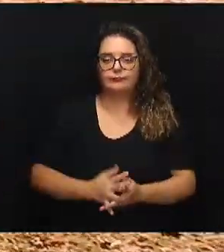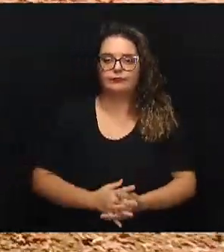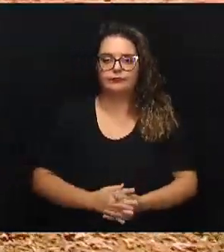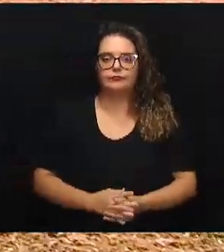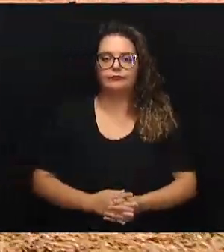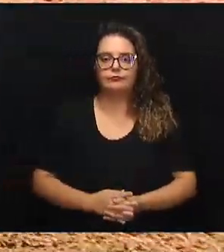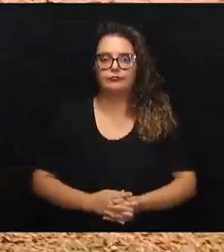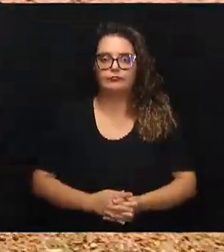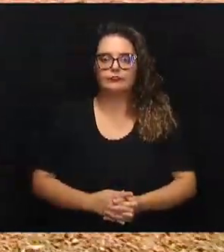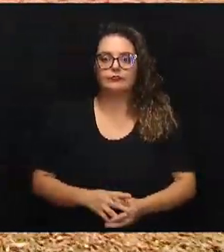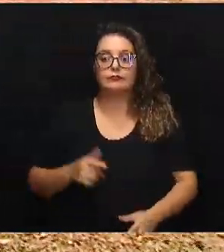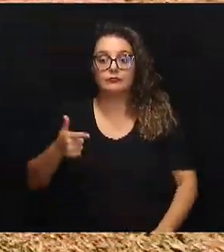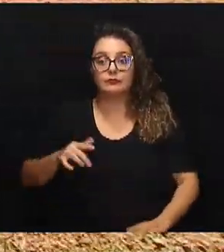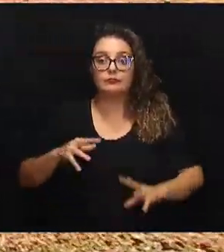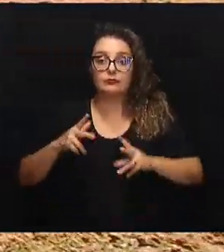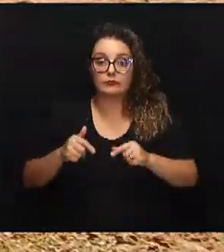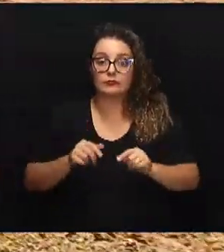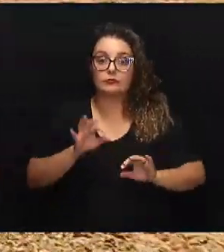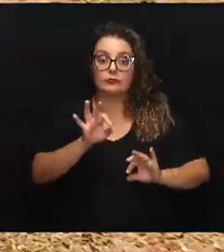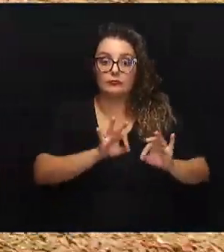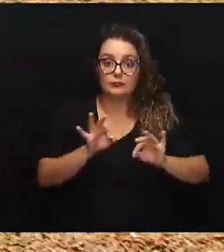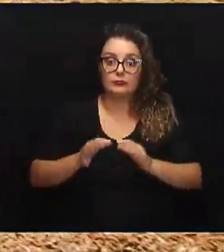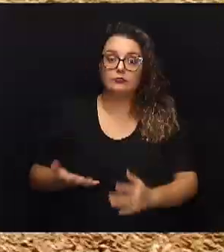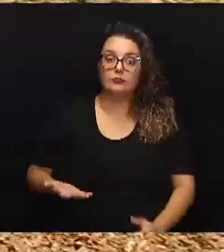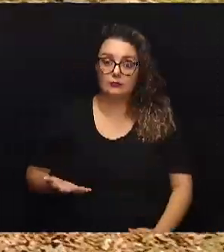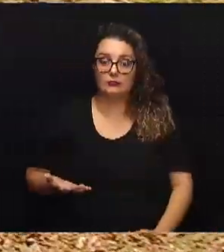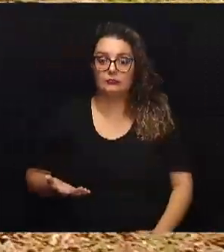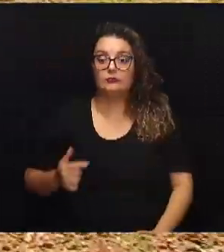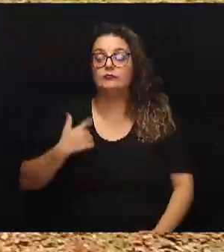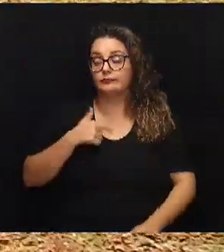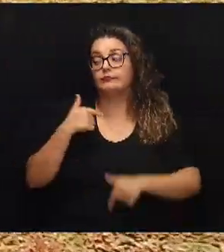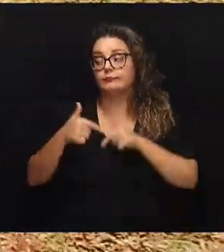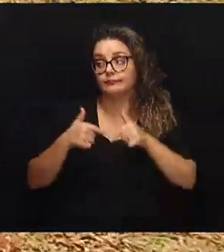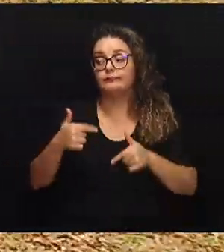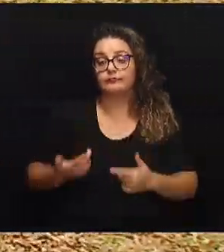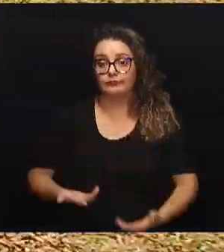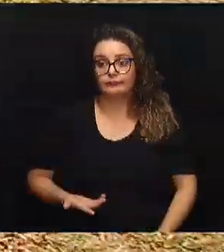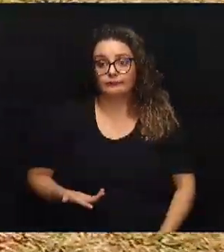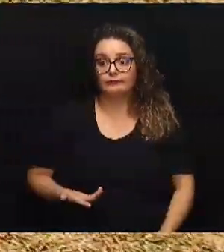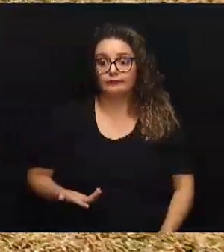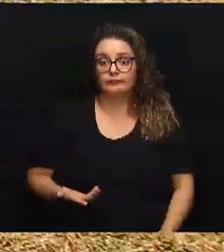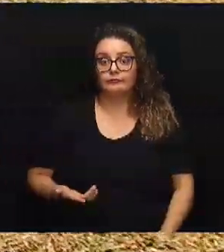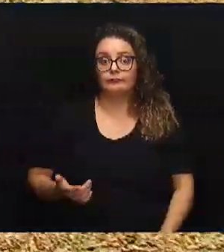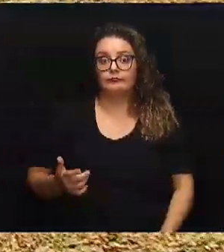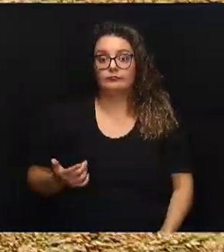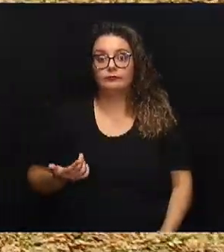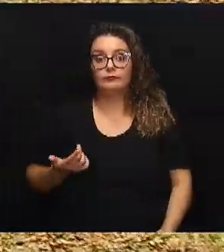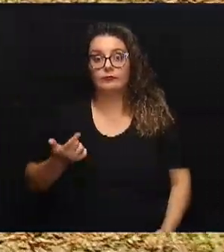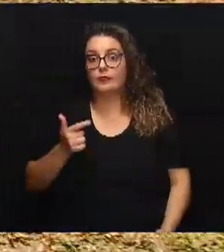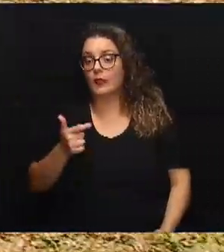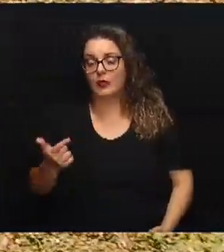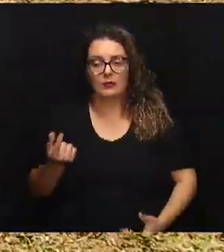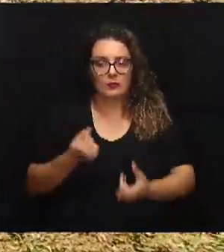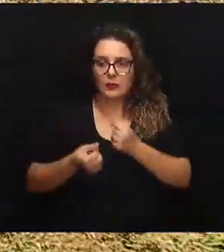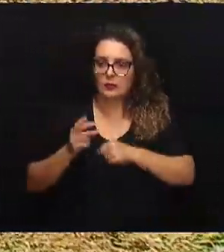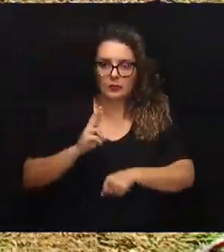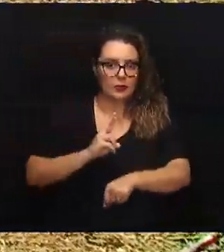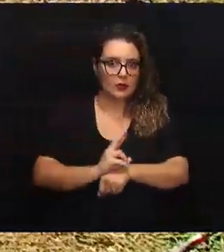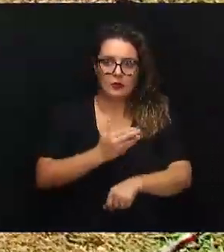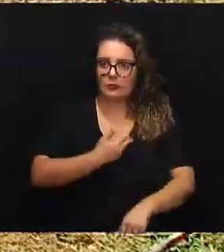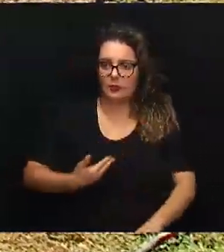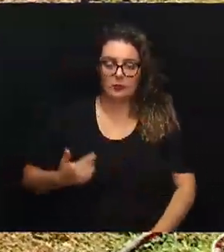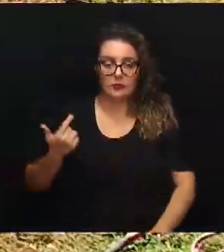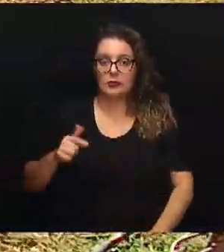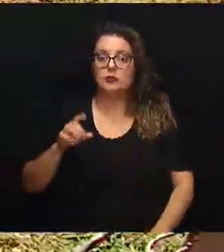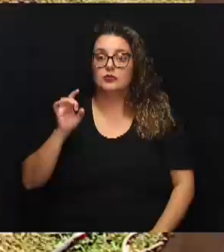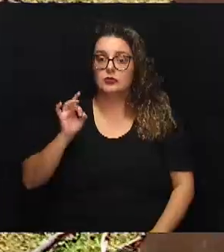E para manter tudo isto aqui. Então a gente trabalha muito, né? Não contamos também com recurso público aqui,